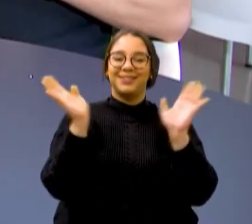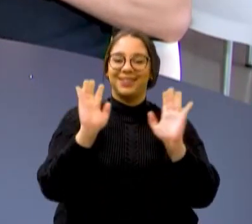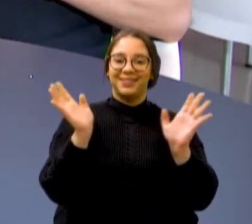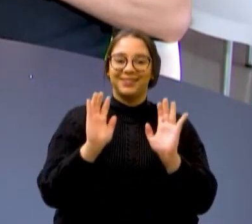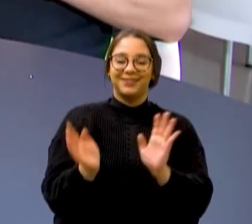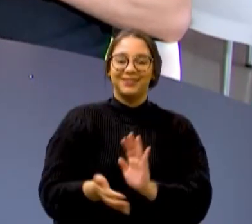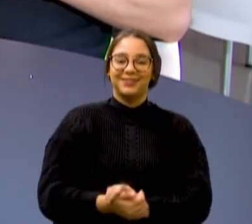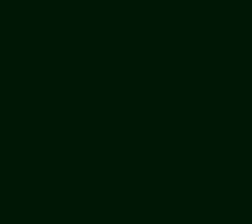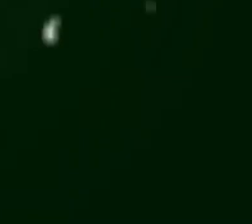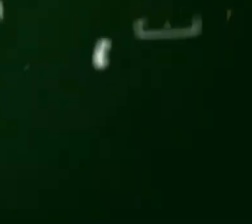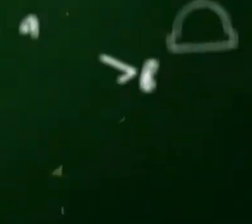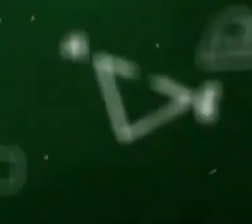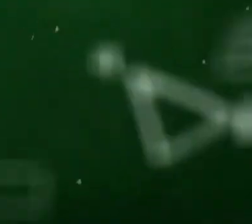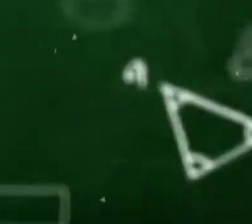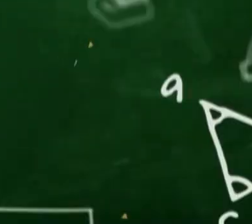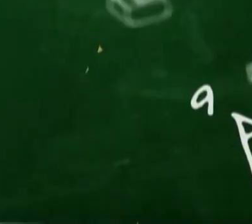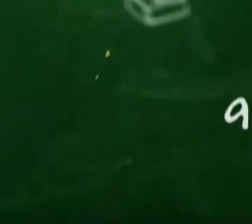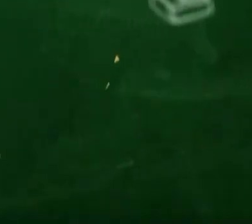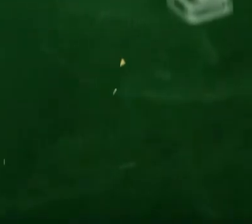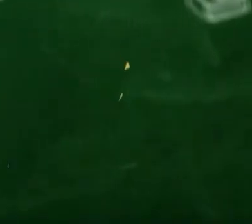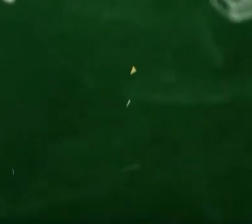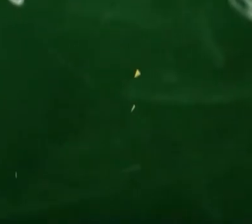na educação. Tchau!